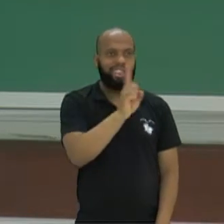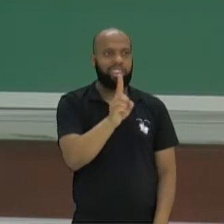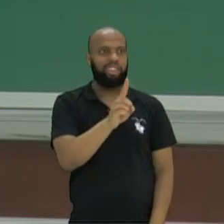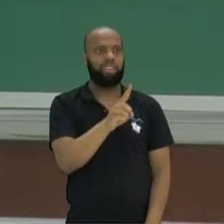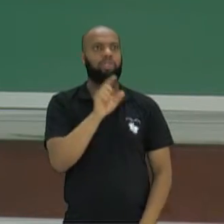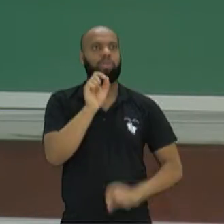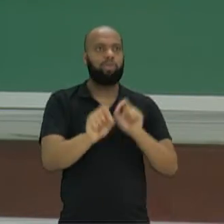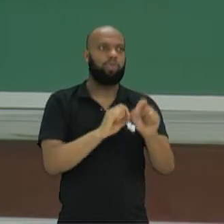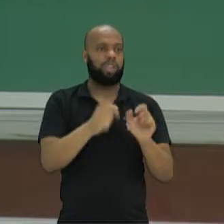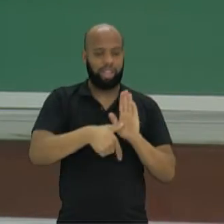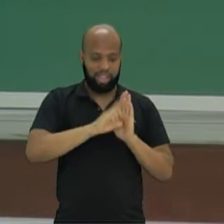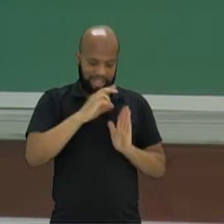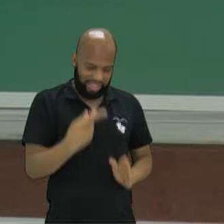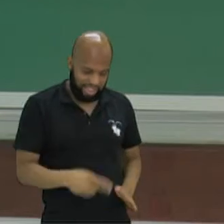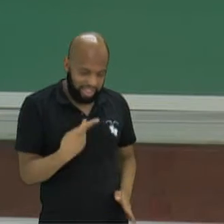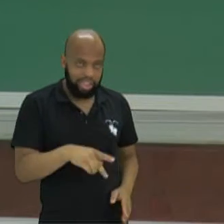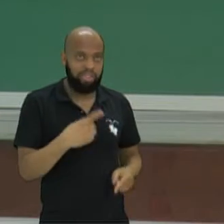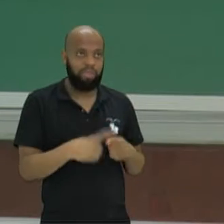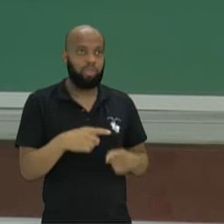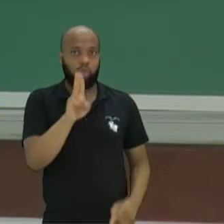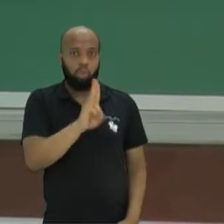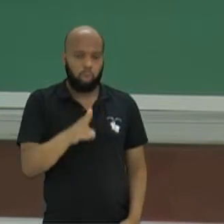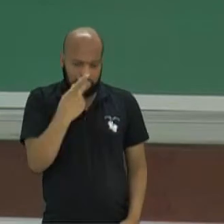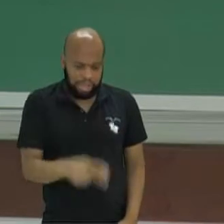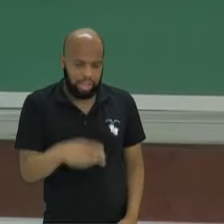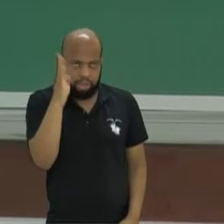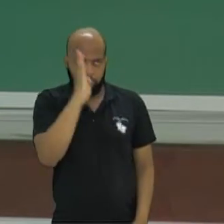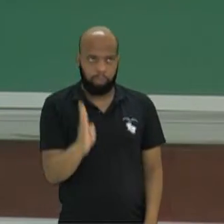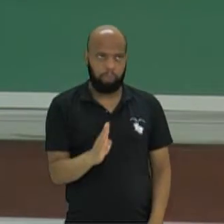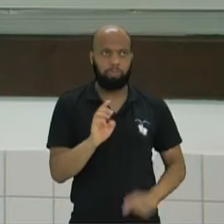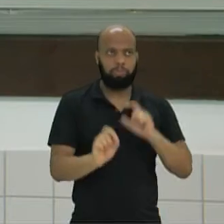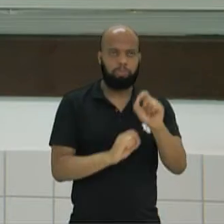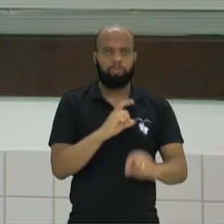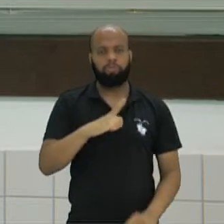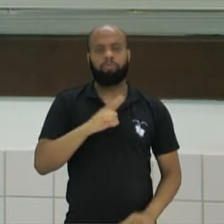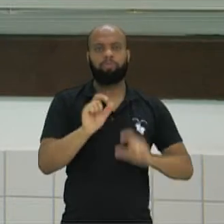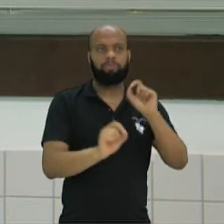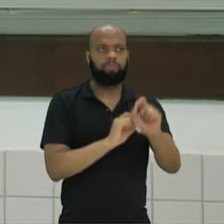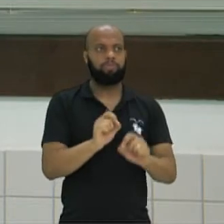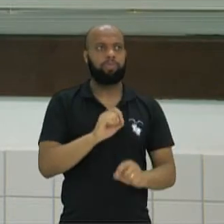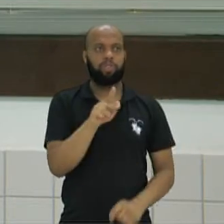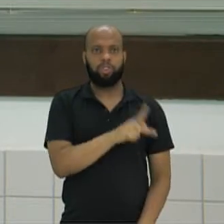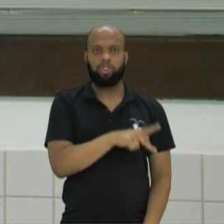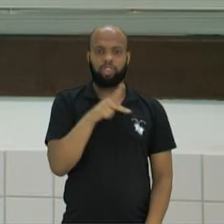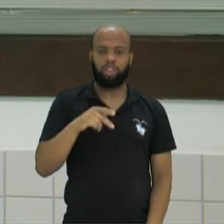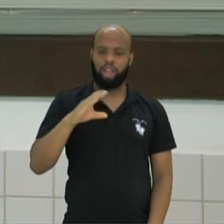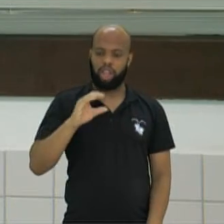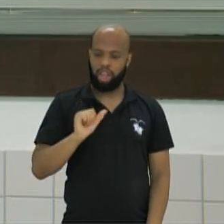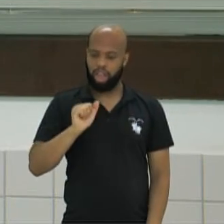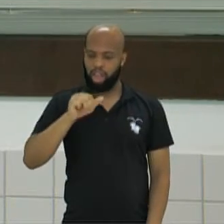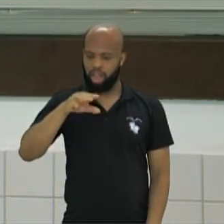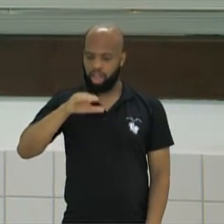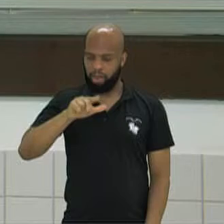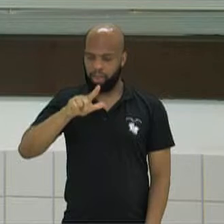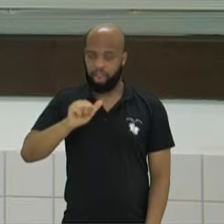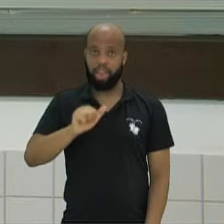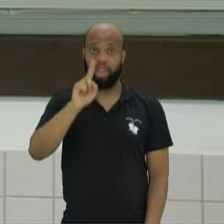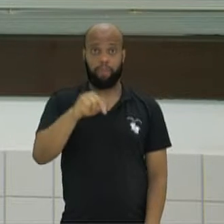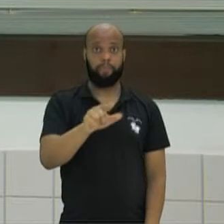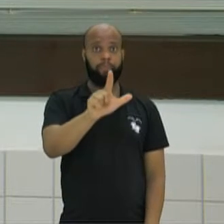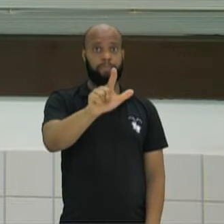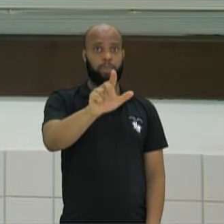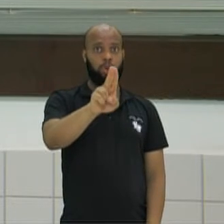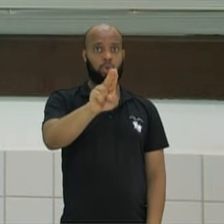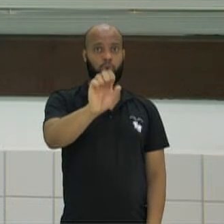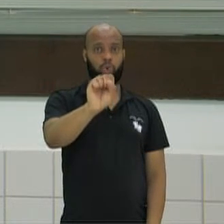Nós estamos antes que eles, né? São luso-brasileiro, outro termo muito bacana, né? Lembrando aqui da professora Camila também. Luso-brasileiros. O